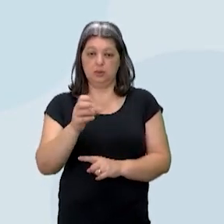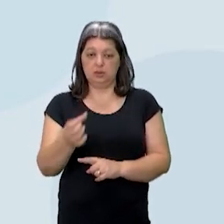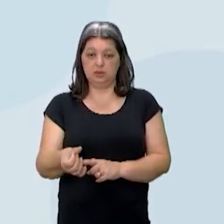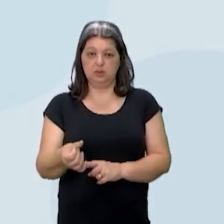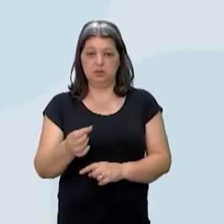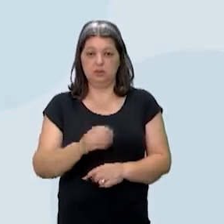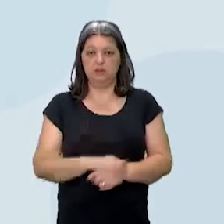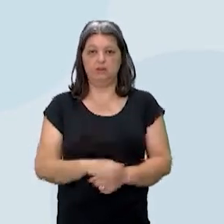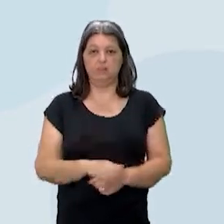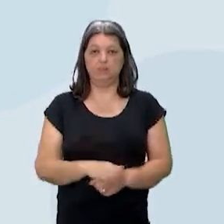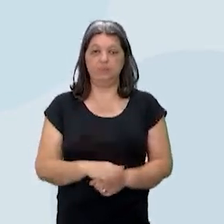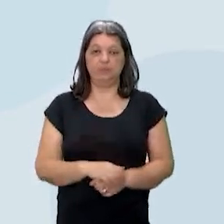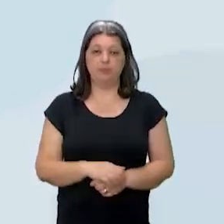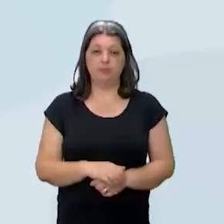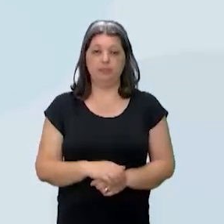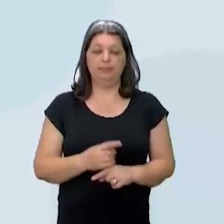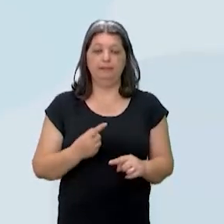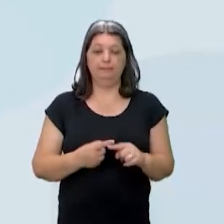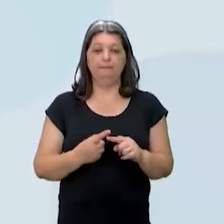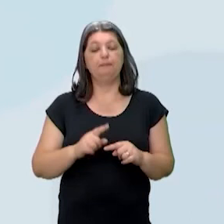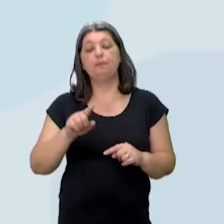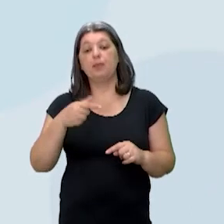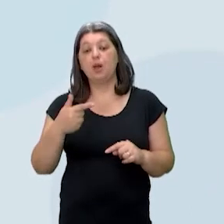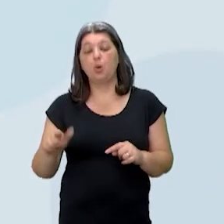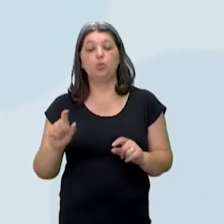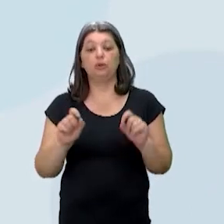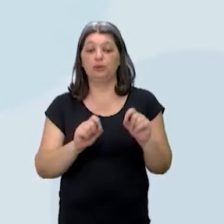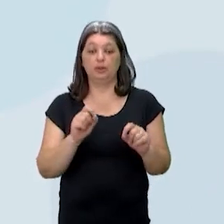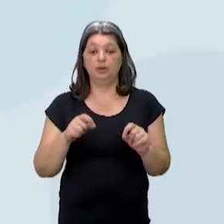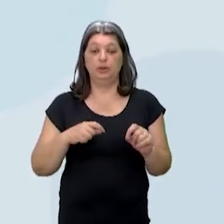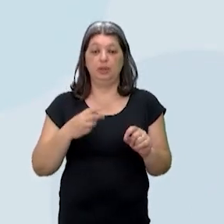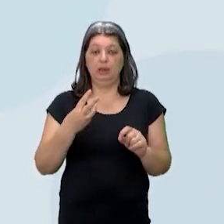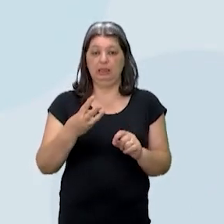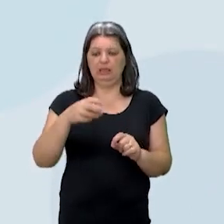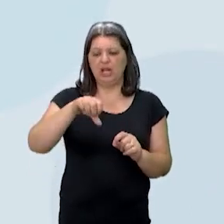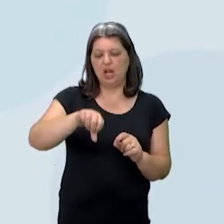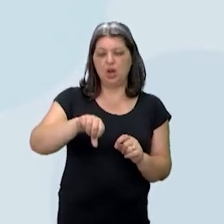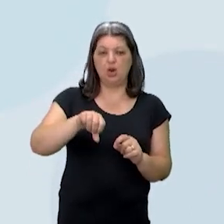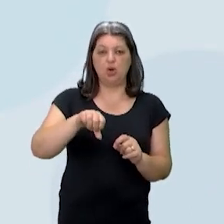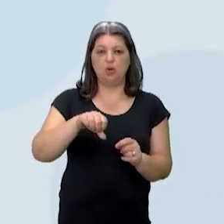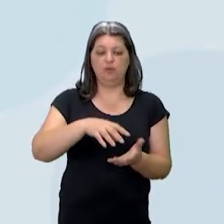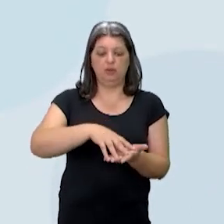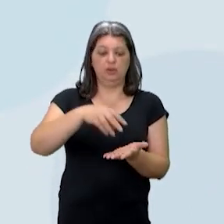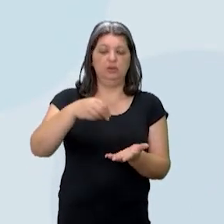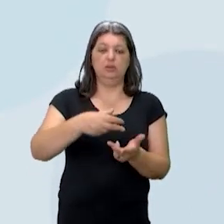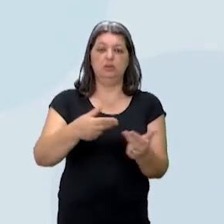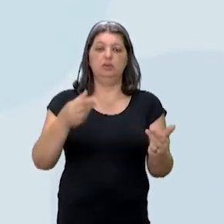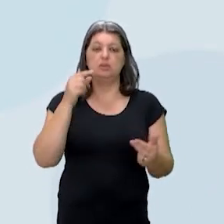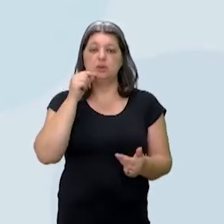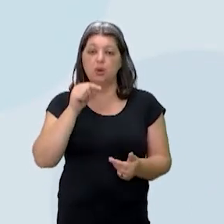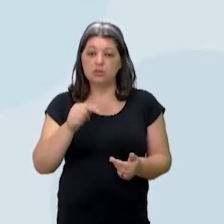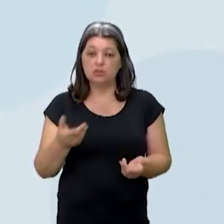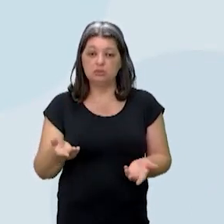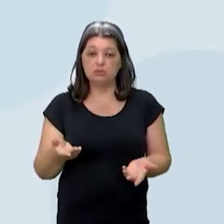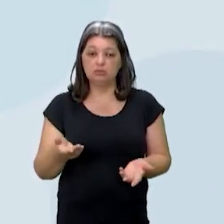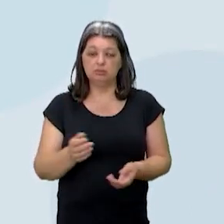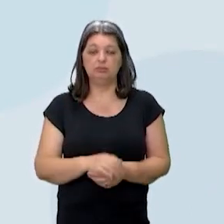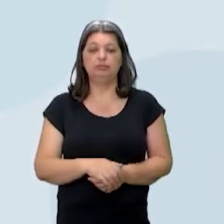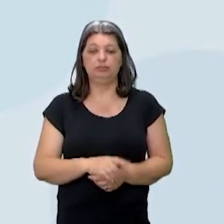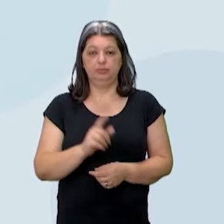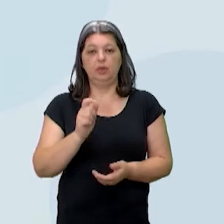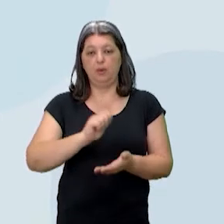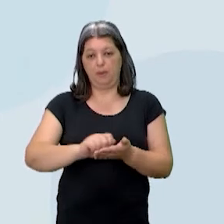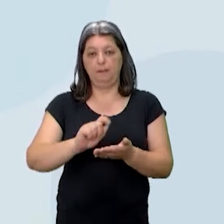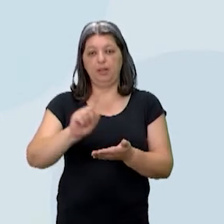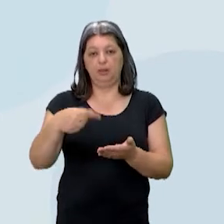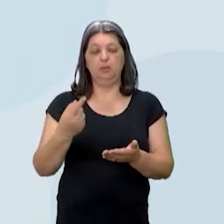nós temos 2 perguntas. Então, a outra é, e 39 salgadinhos, quanto custa, né? Eu vou apagar aqui, depois eu subo uma